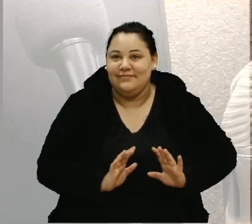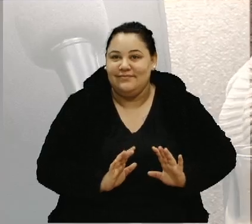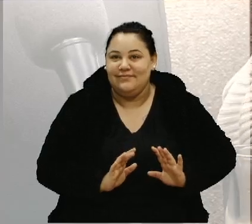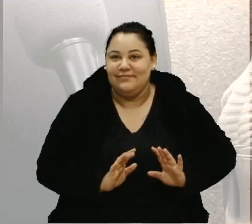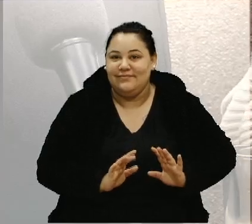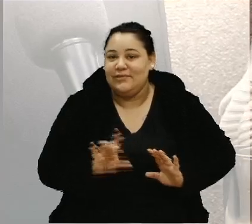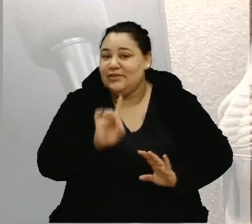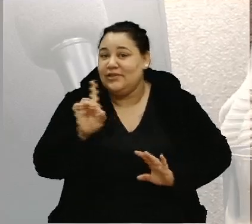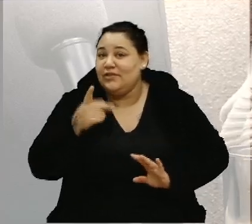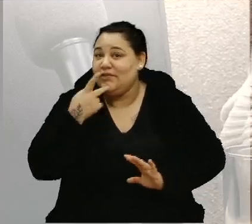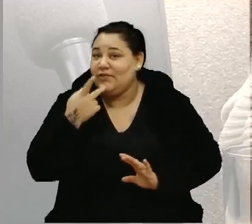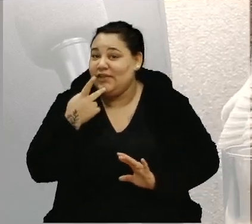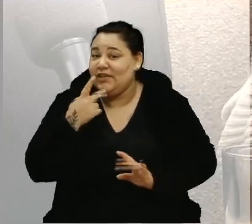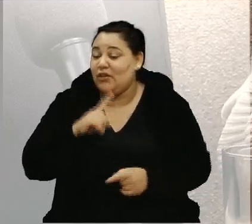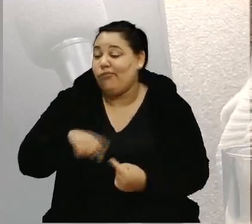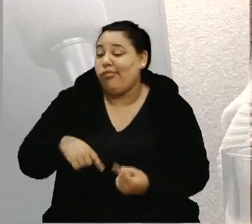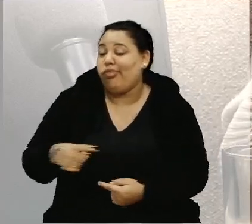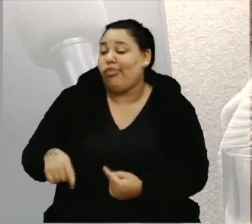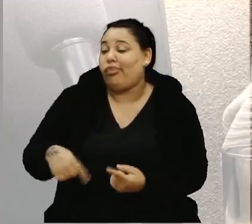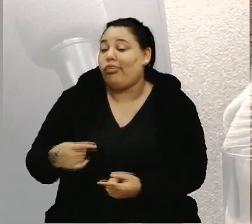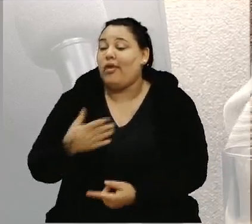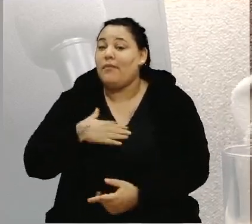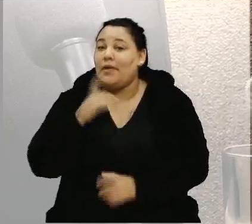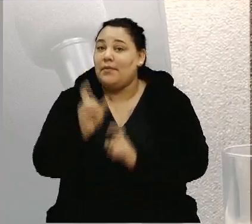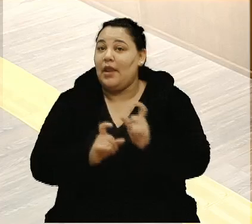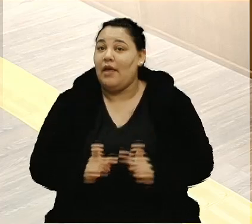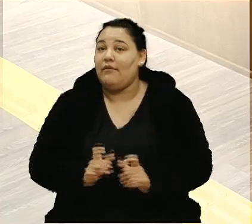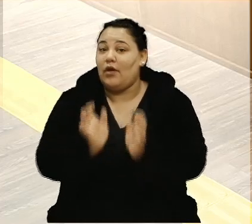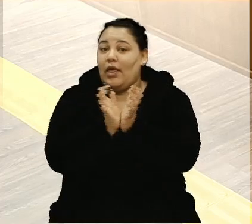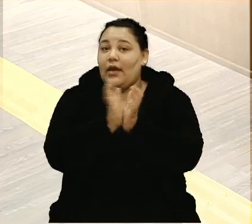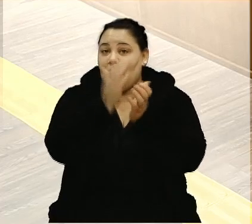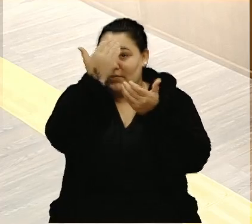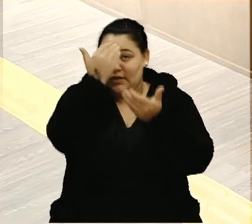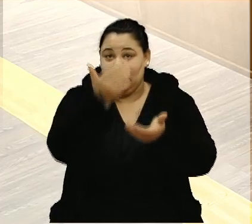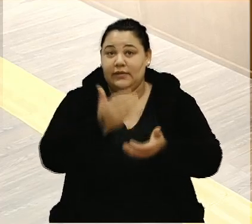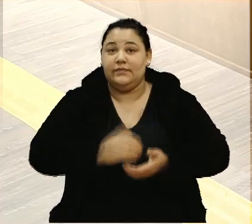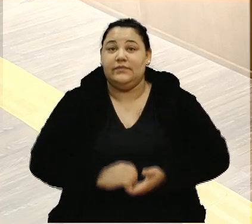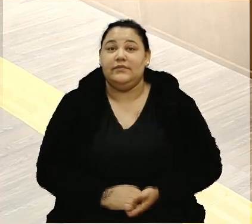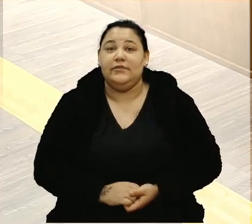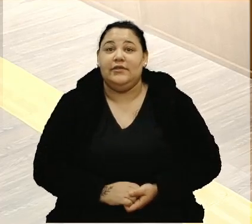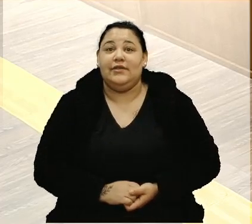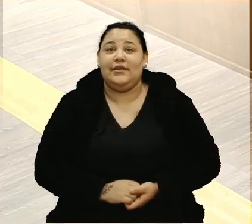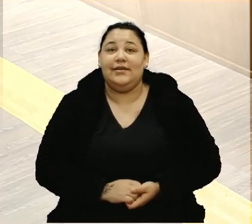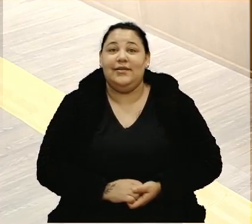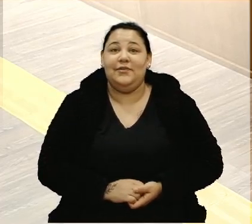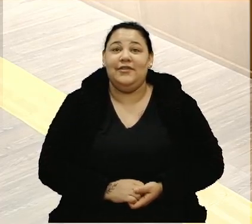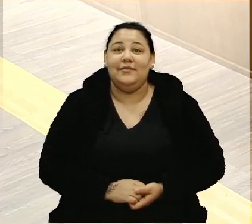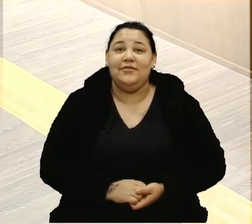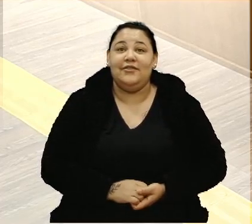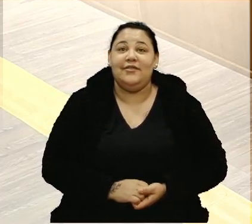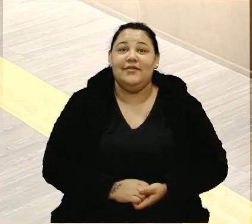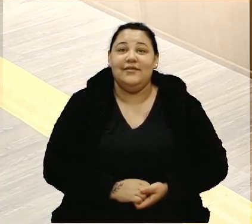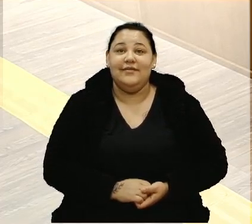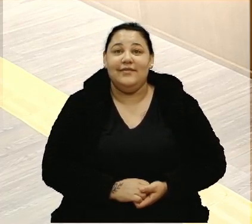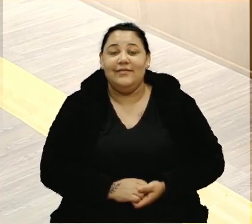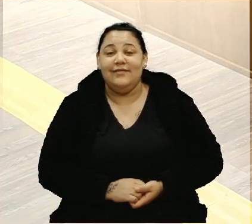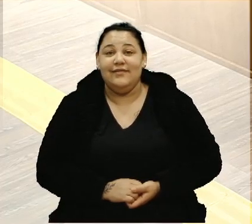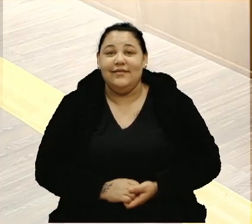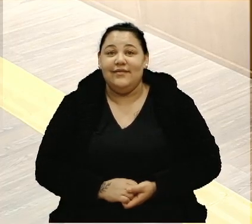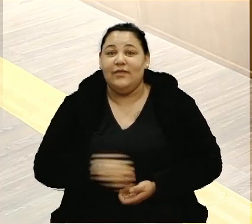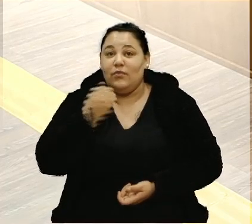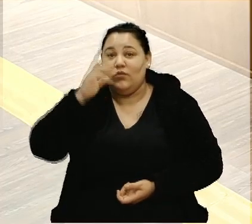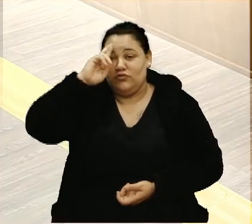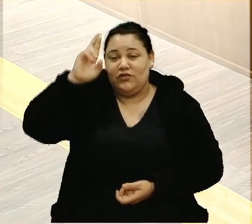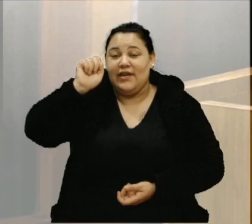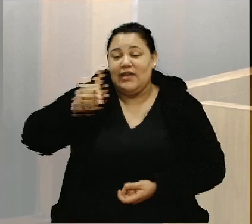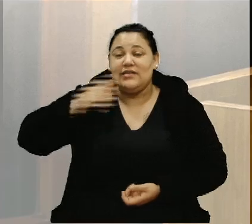fique distorcendo minhas palavras não, hein, colega? Muito obrigado. Só para concluir, o bom gestor é o que responde e atende às demandas das pessoas. E não